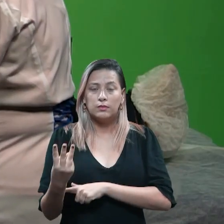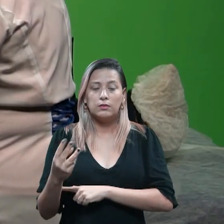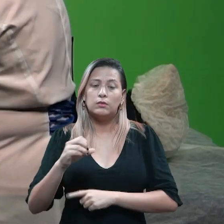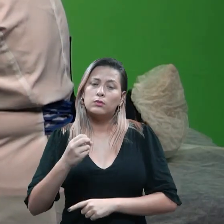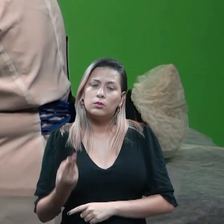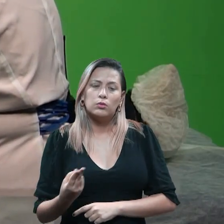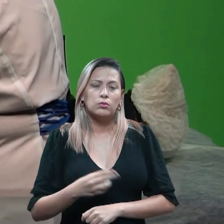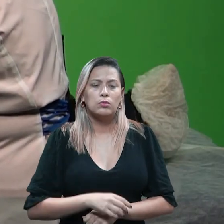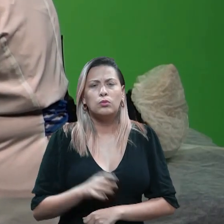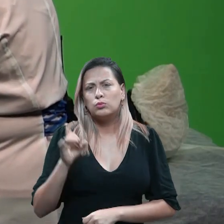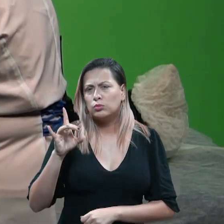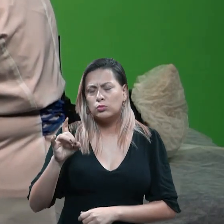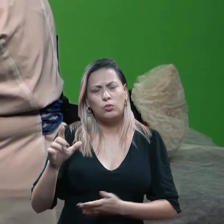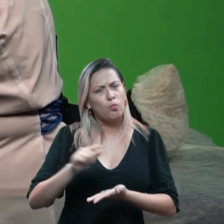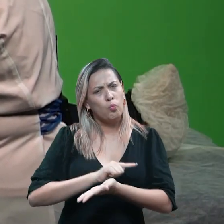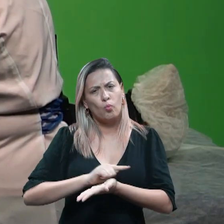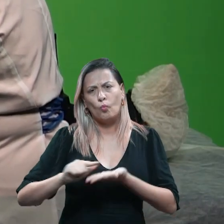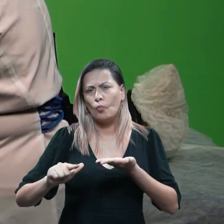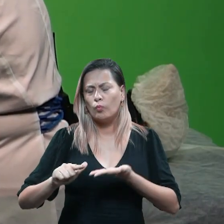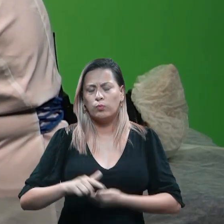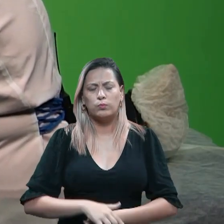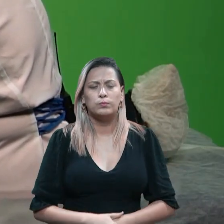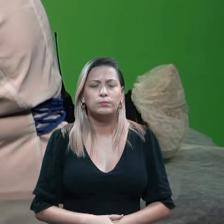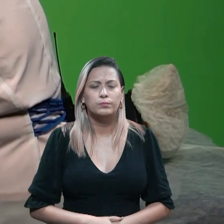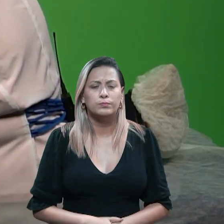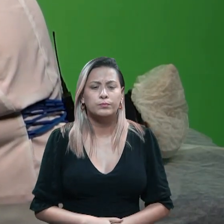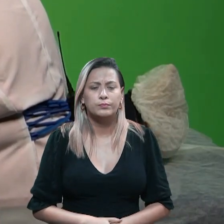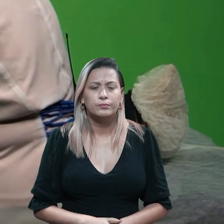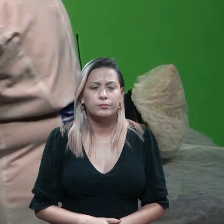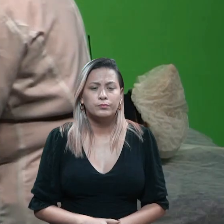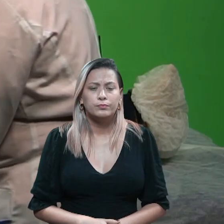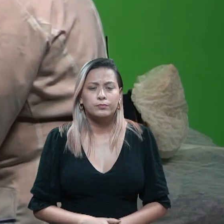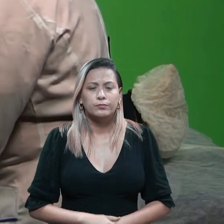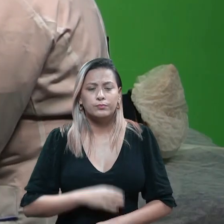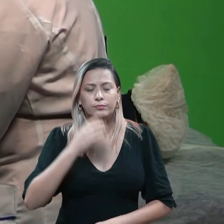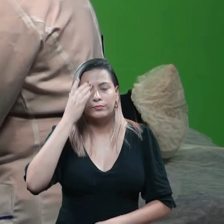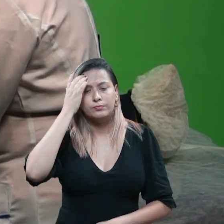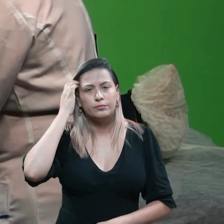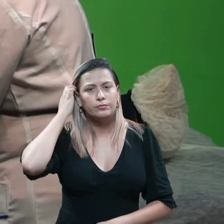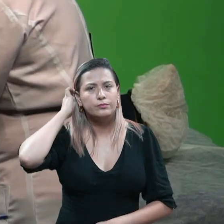só fazer a higiene das mãos, tá? Relaxa a mão, ó.